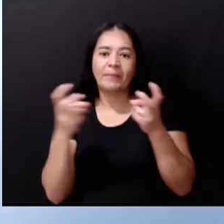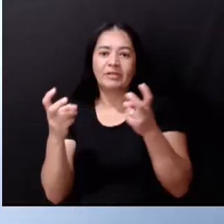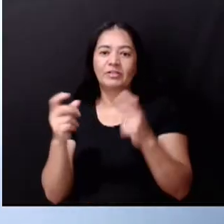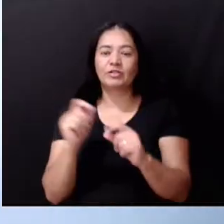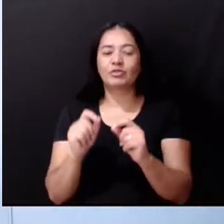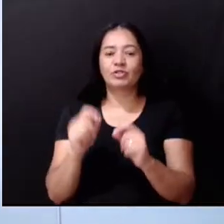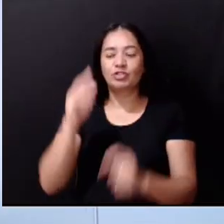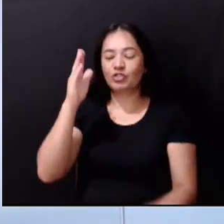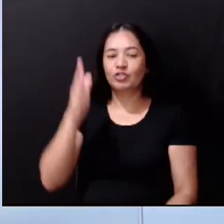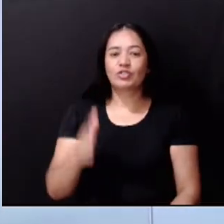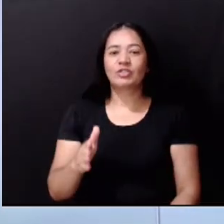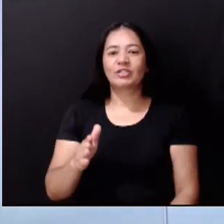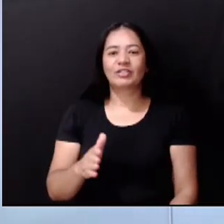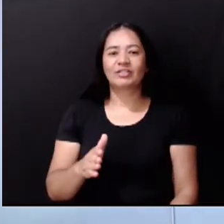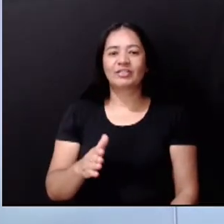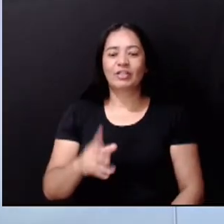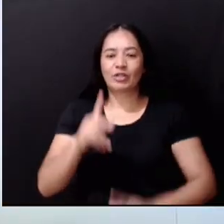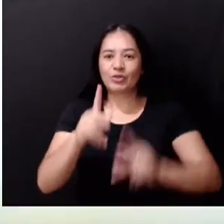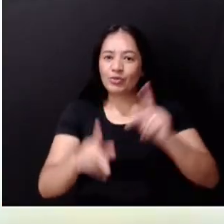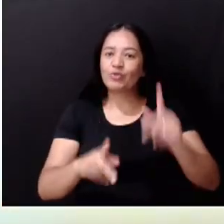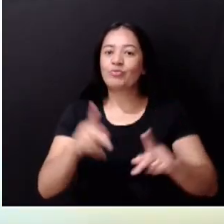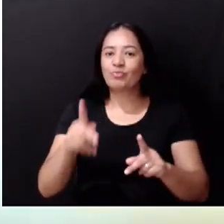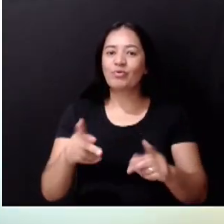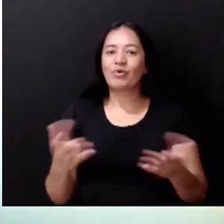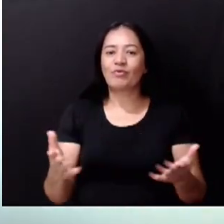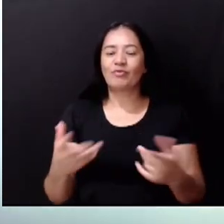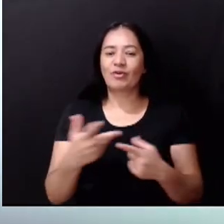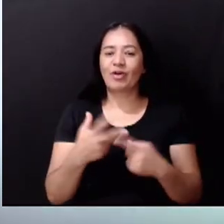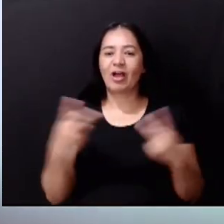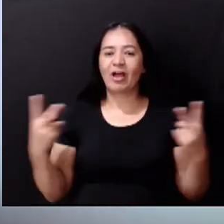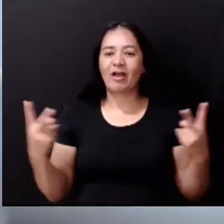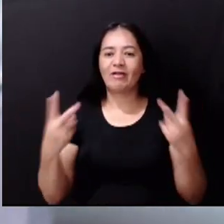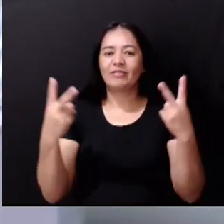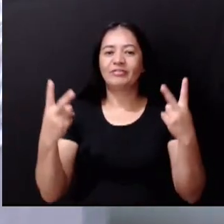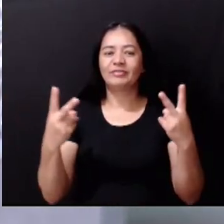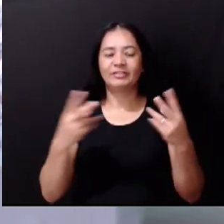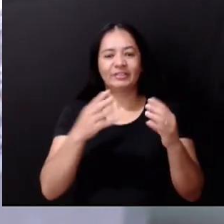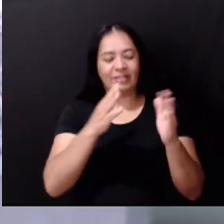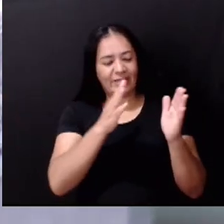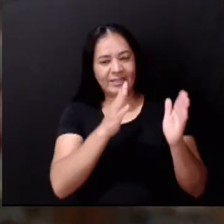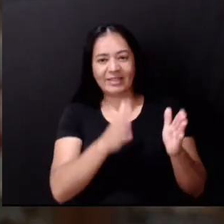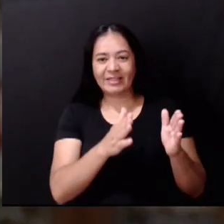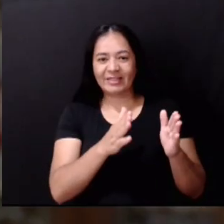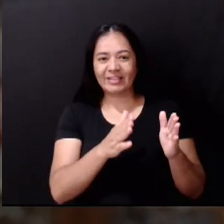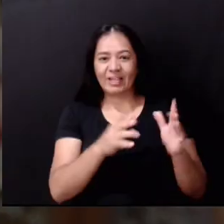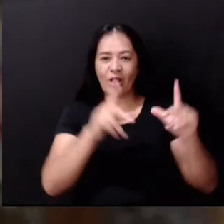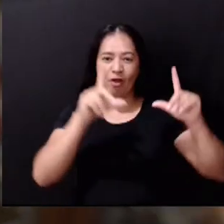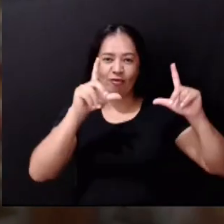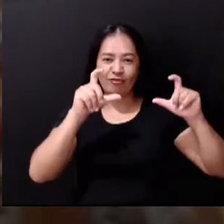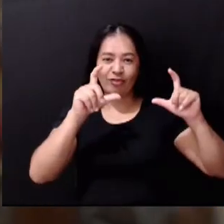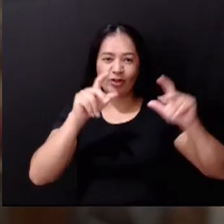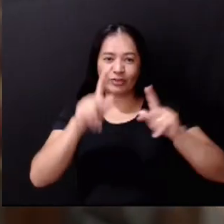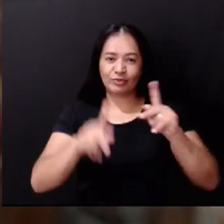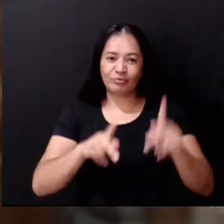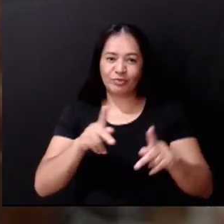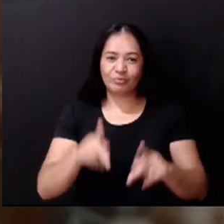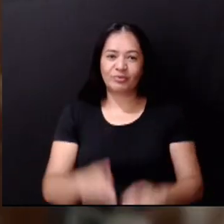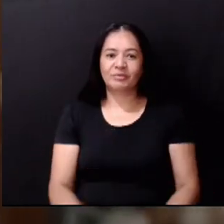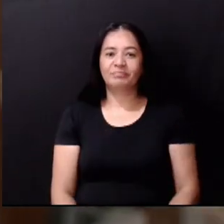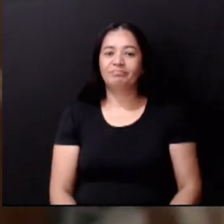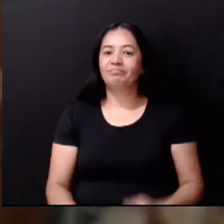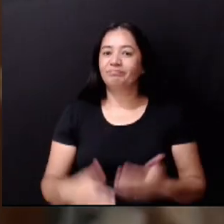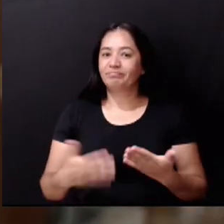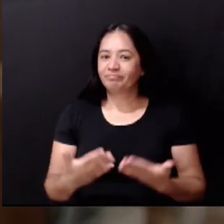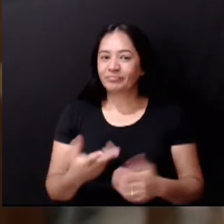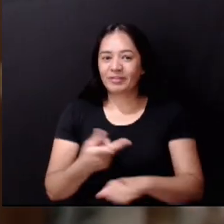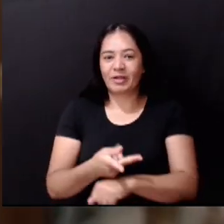da população com a vitória na categoria Voto Popular. Na verdade, essa premiação é mais